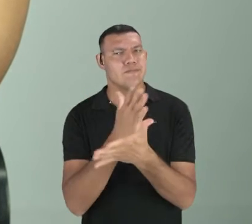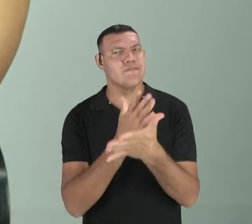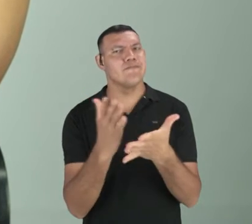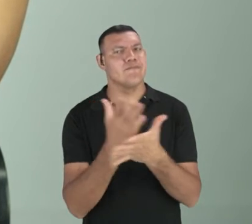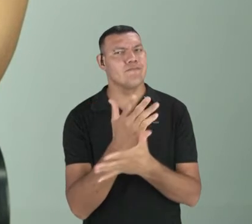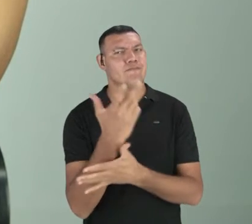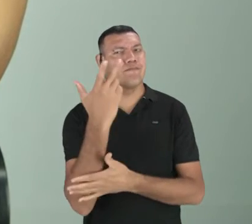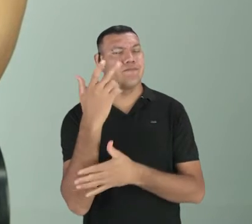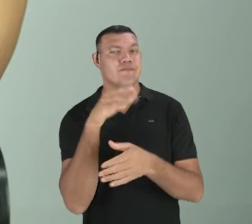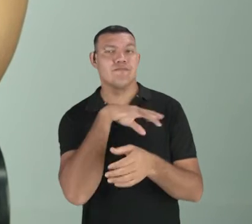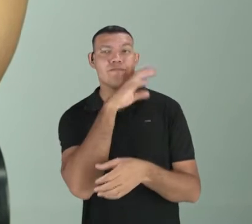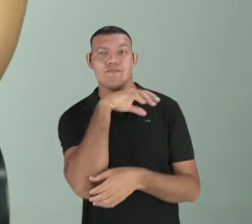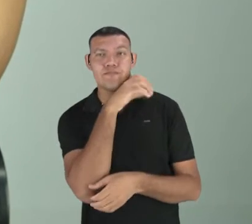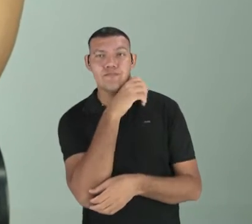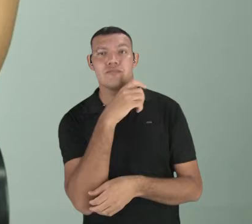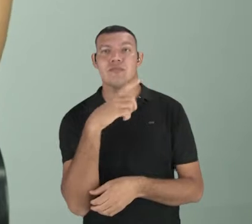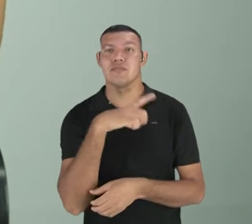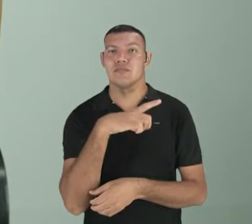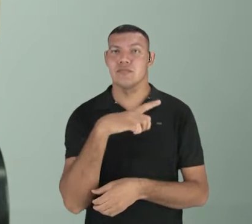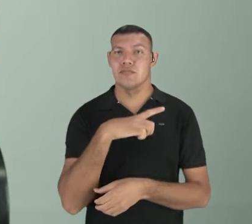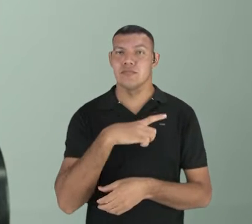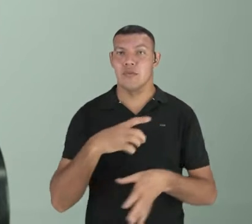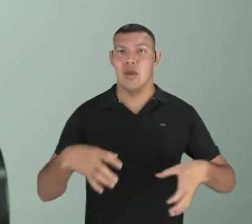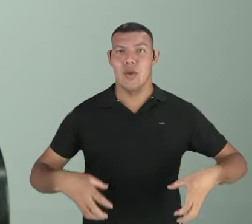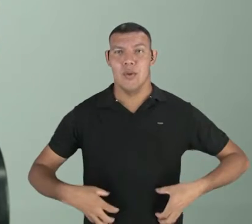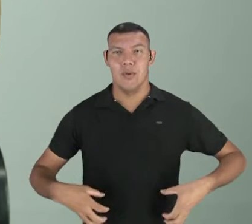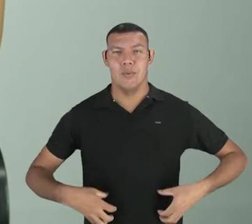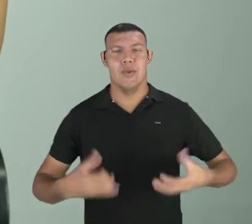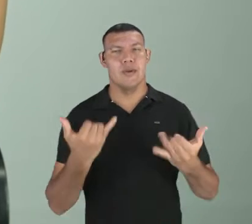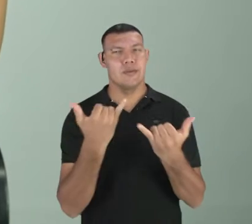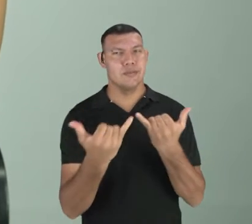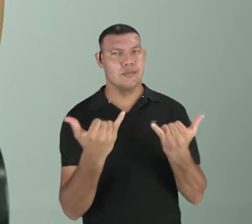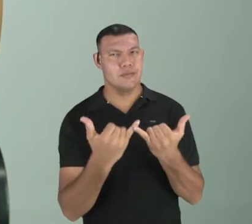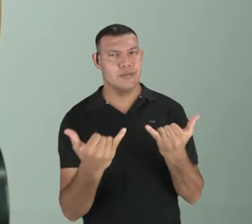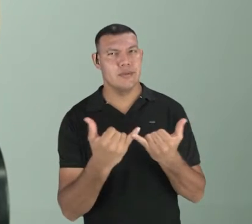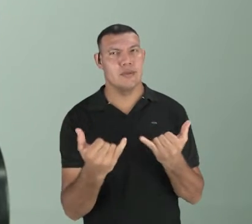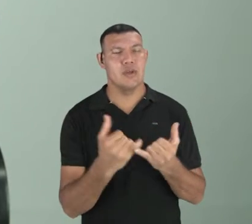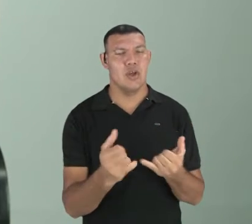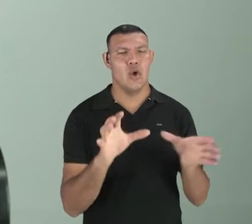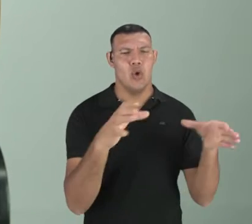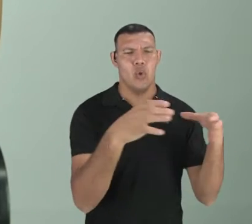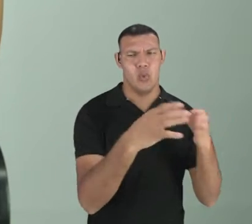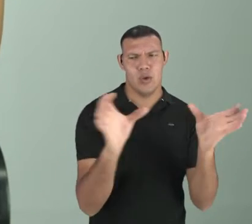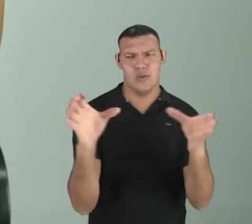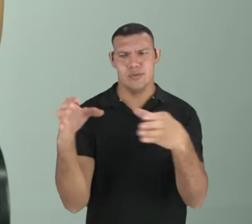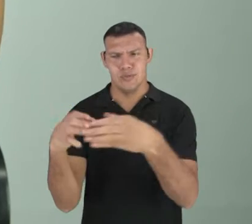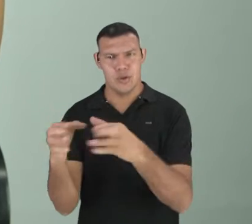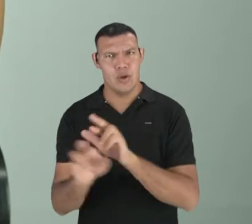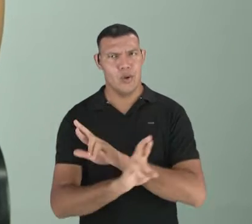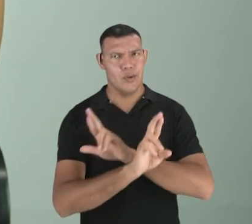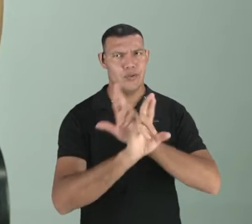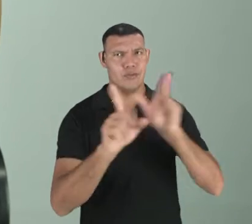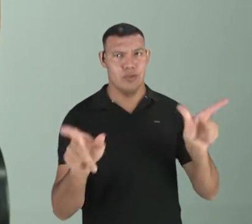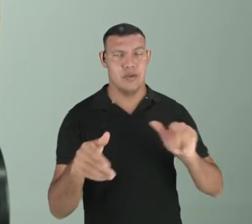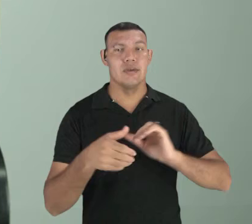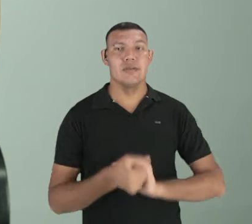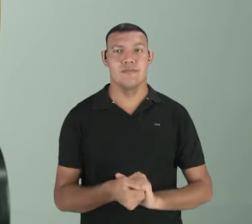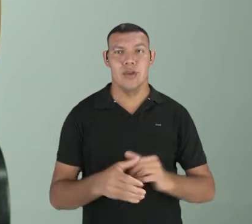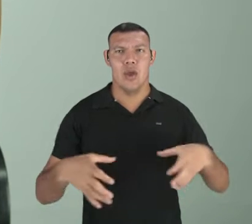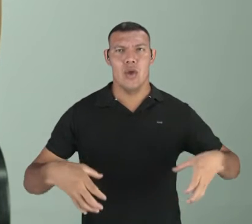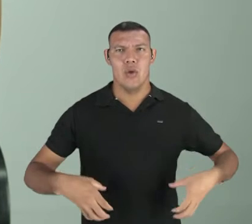eles tinham alguns órgãos que eram parecidos, que eram em diversas espécies, porém, esses